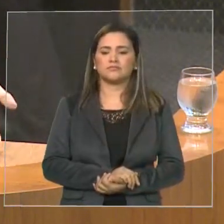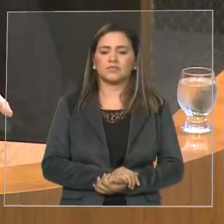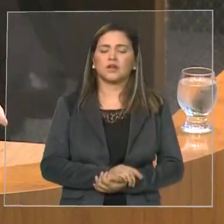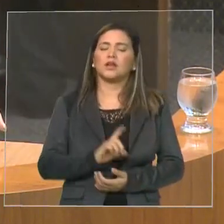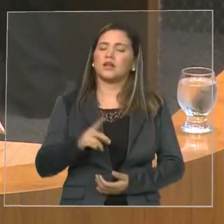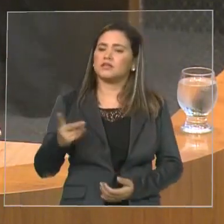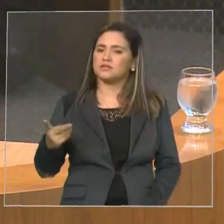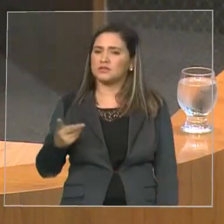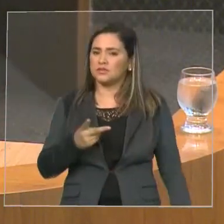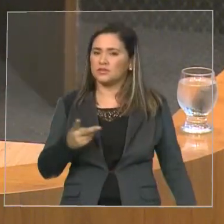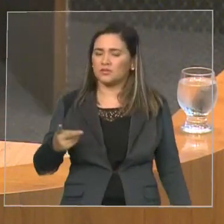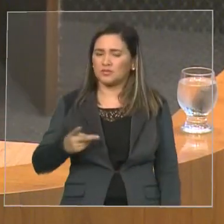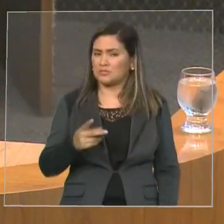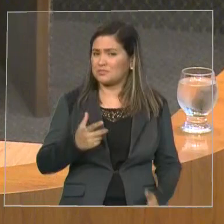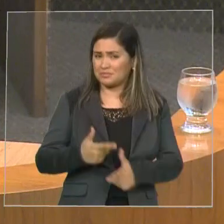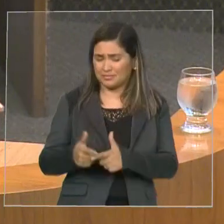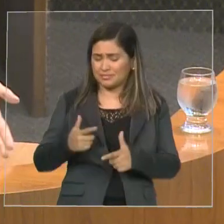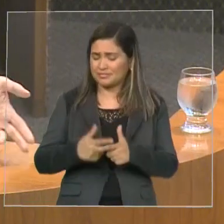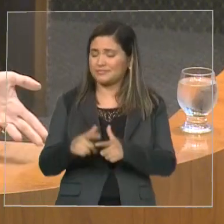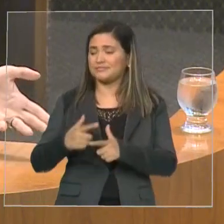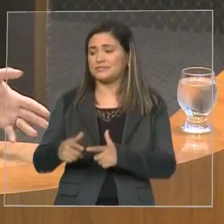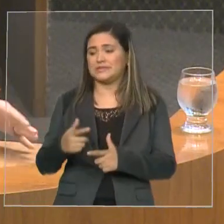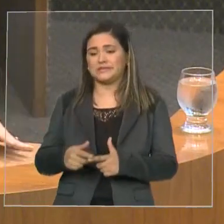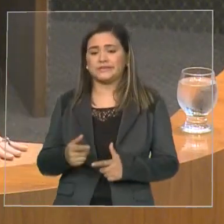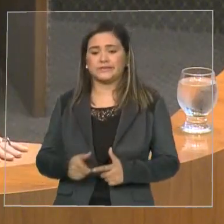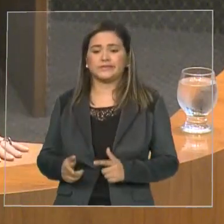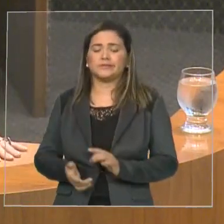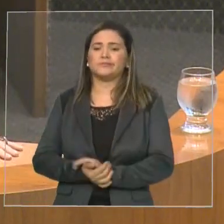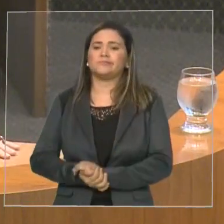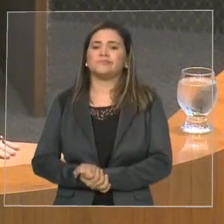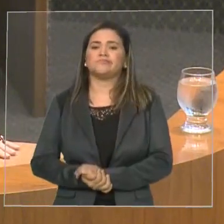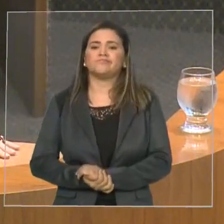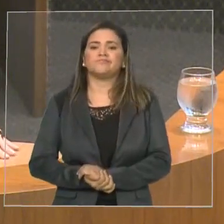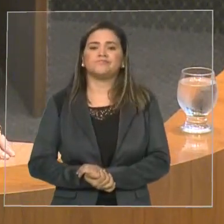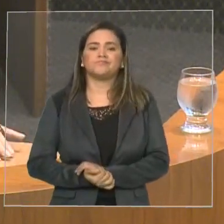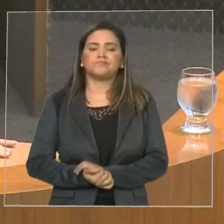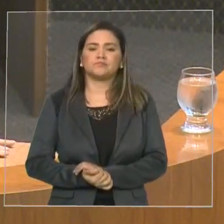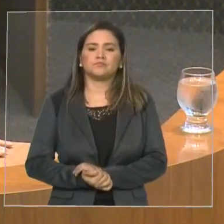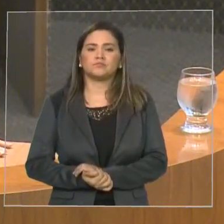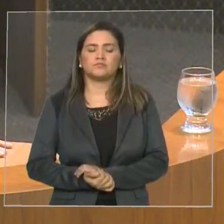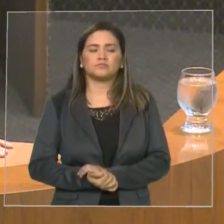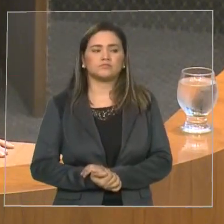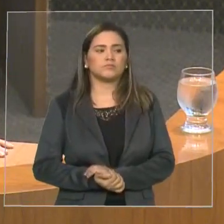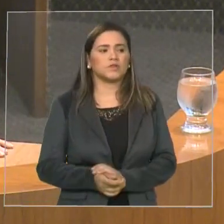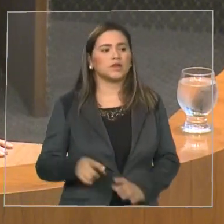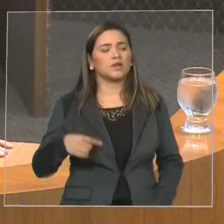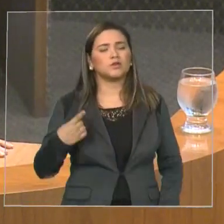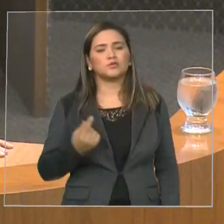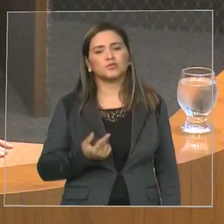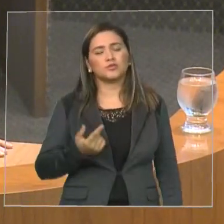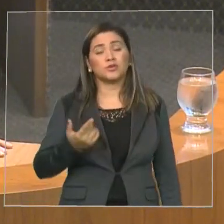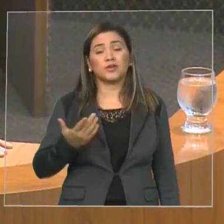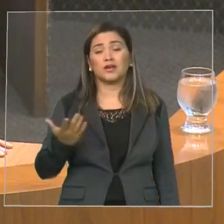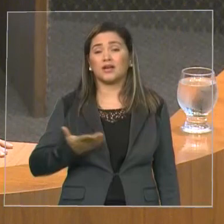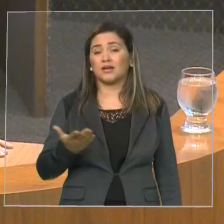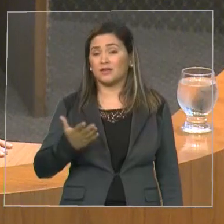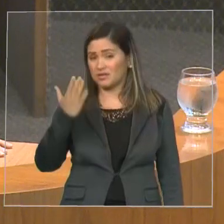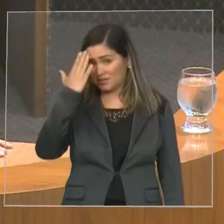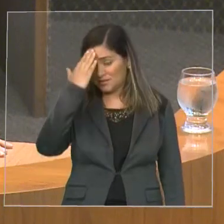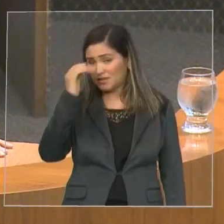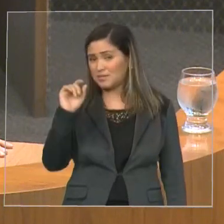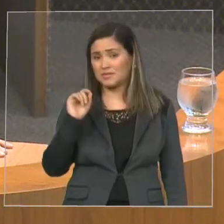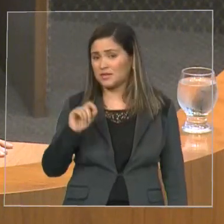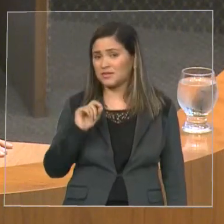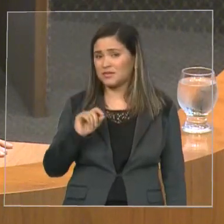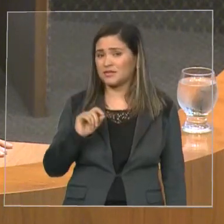maluquice atrás da outra. E aí, descobrimos que a cobrança do monitoramento